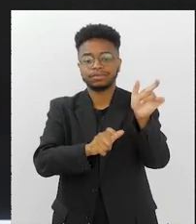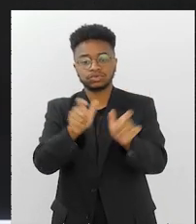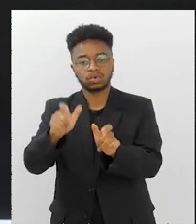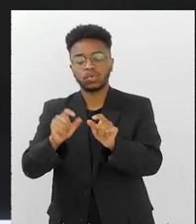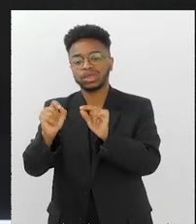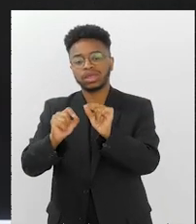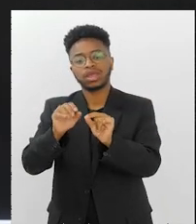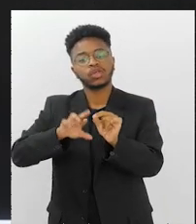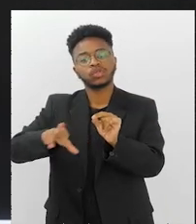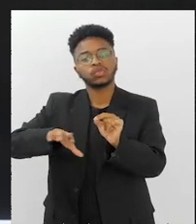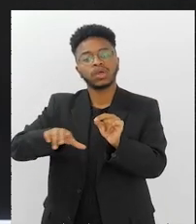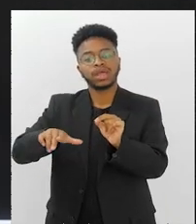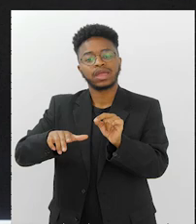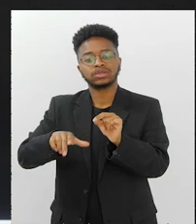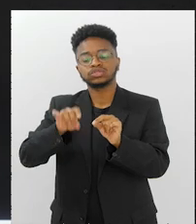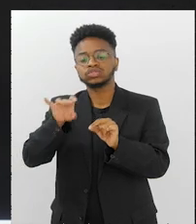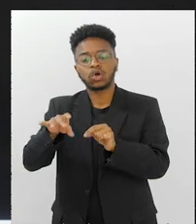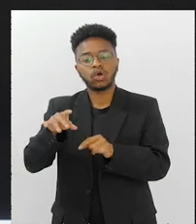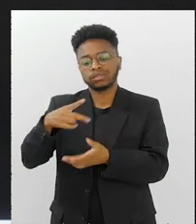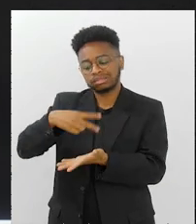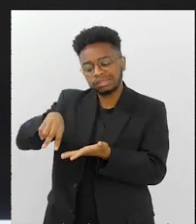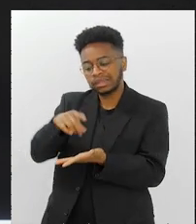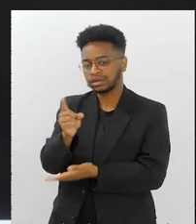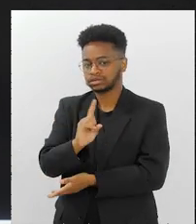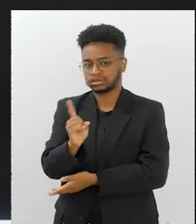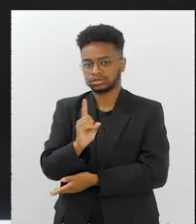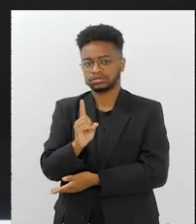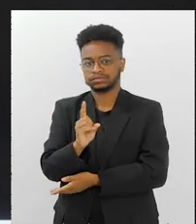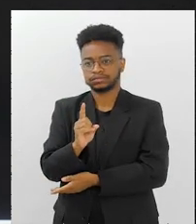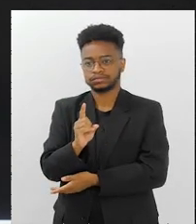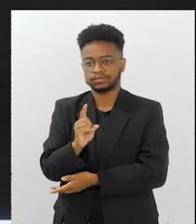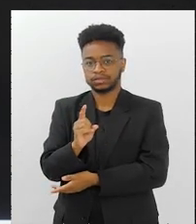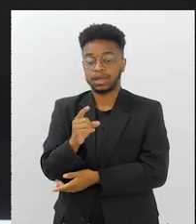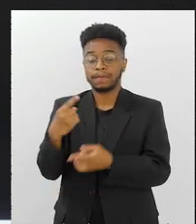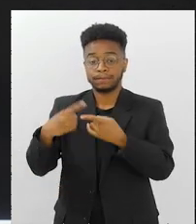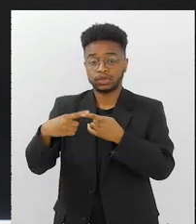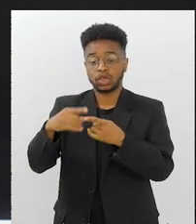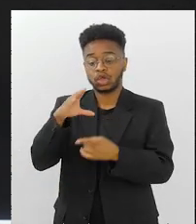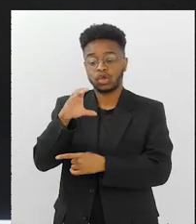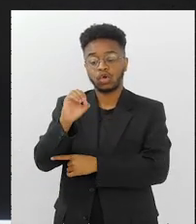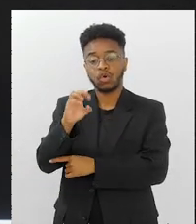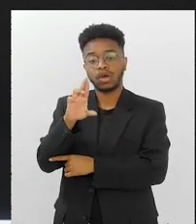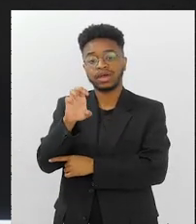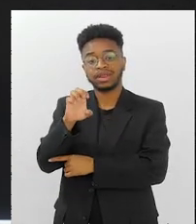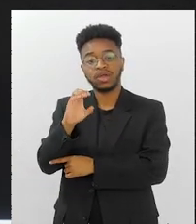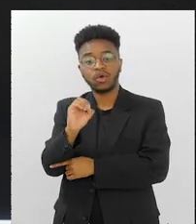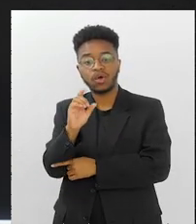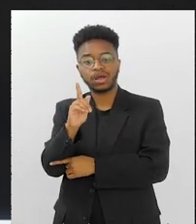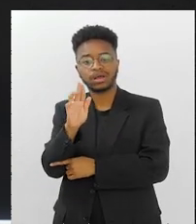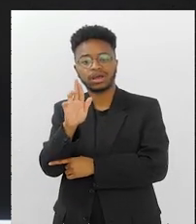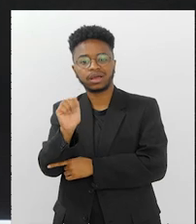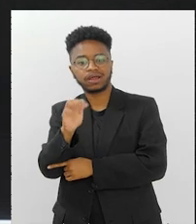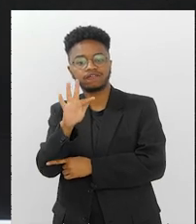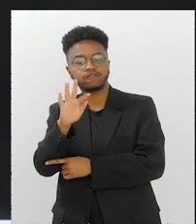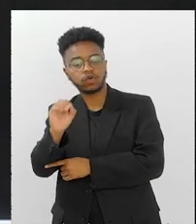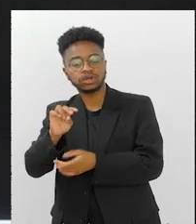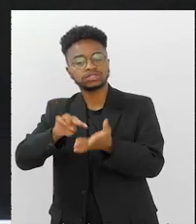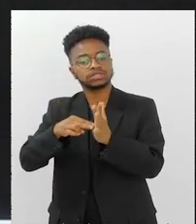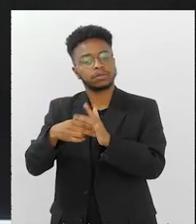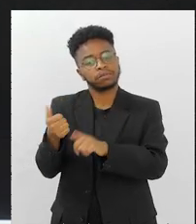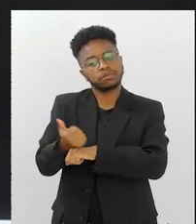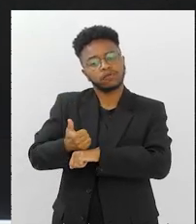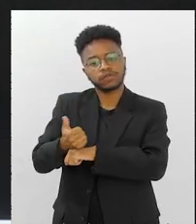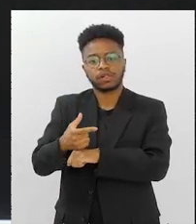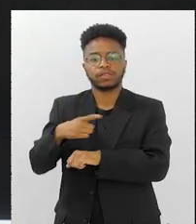para as pessoas que ultrapassa o limite da coreografia né que o nome já diz é um coreógrafo de comissão de mas no entanto ele é um